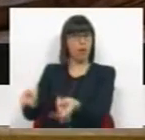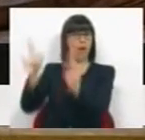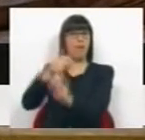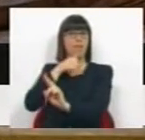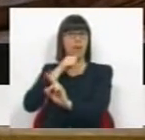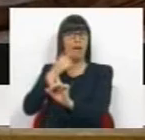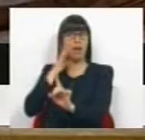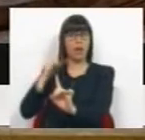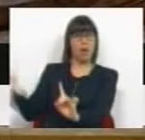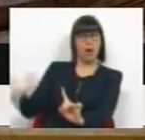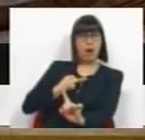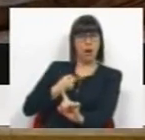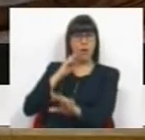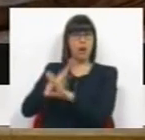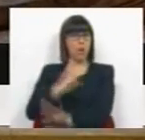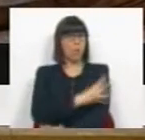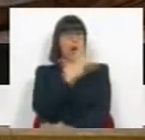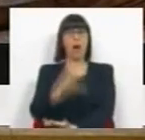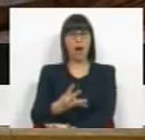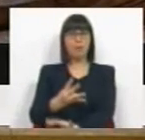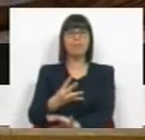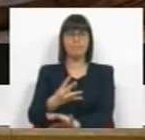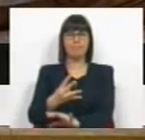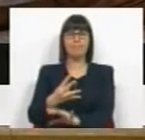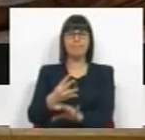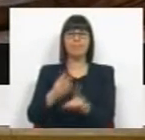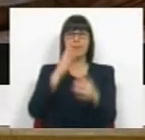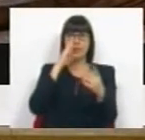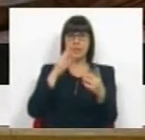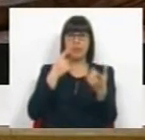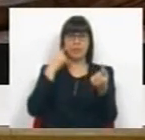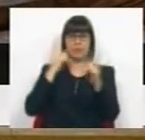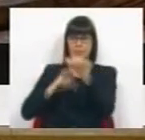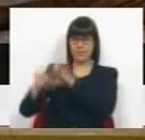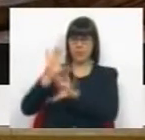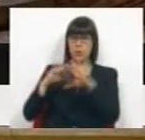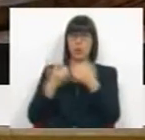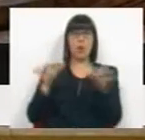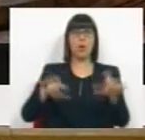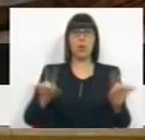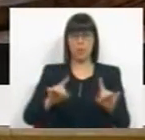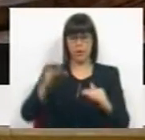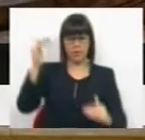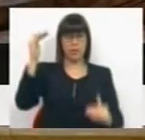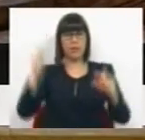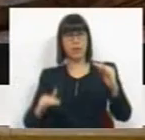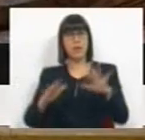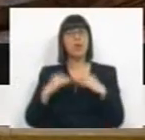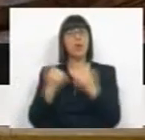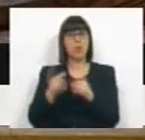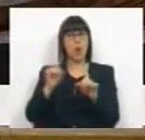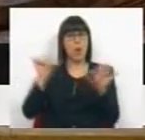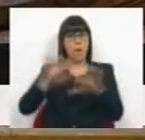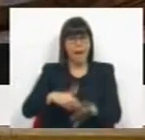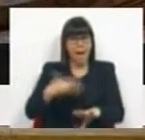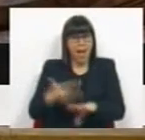neoliberalismo que nos tentaram impor nos últimos 4 anos. De facto, se a regressão social não foi pior e se as desigualdades sociais não